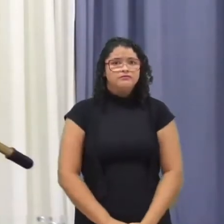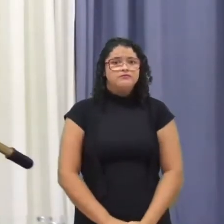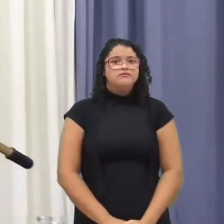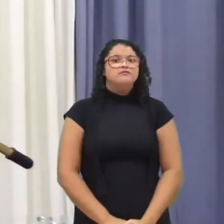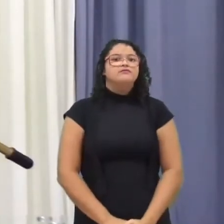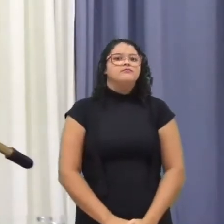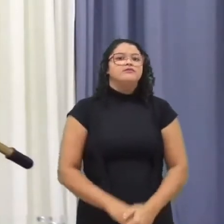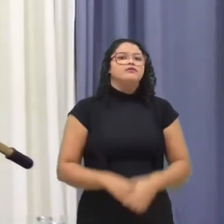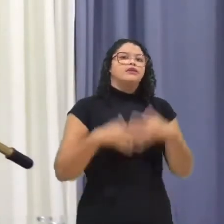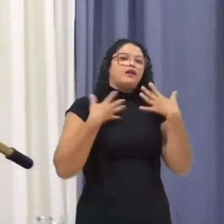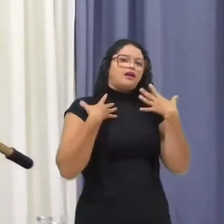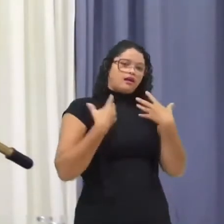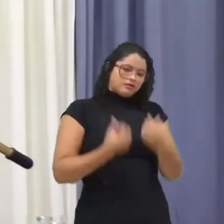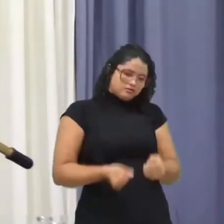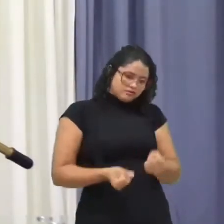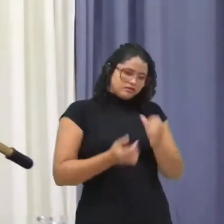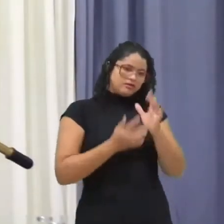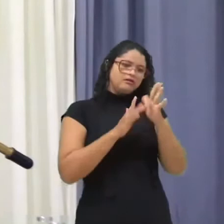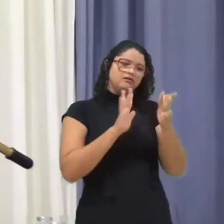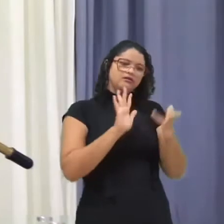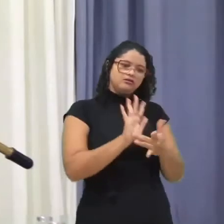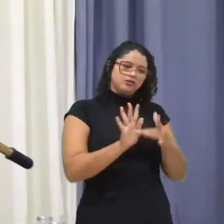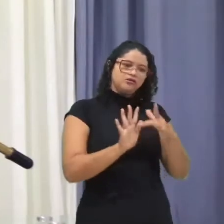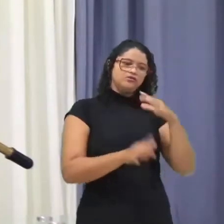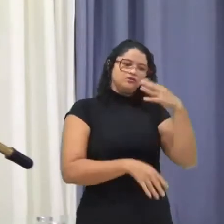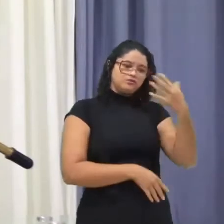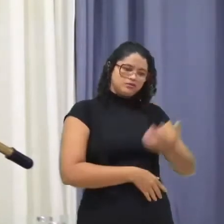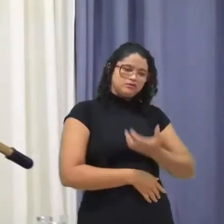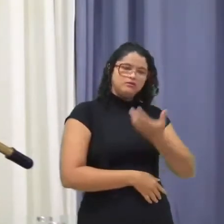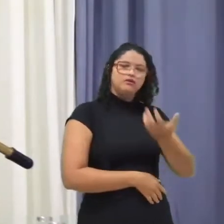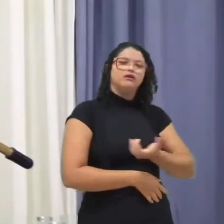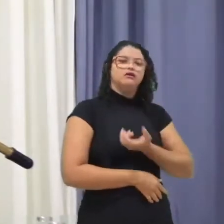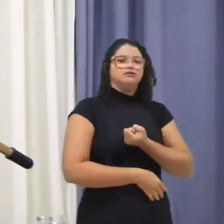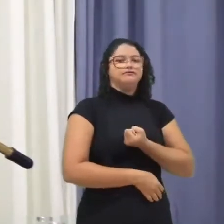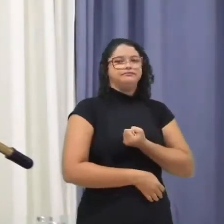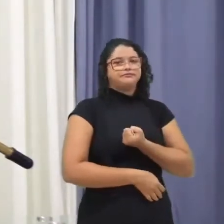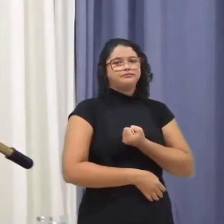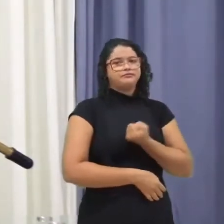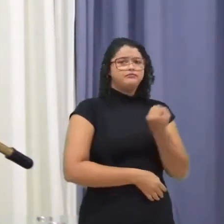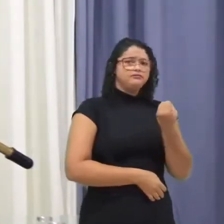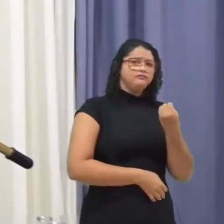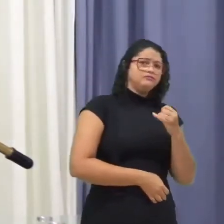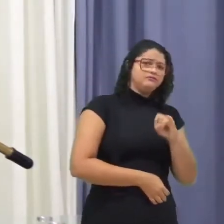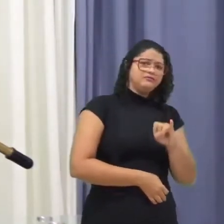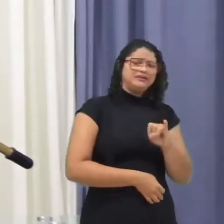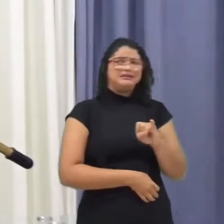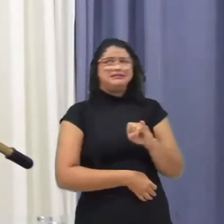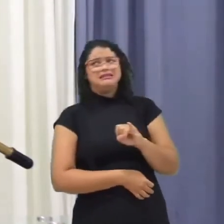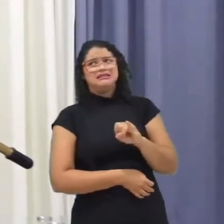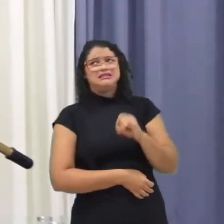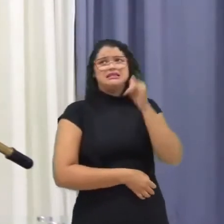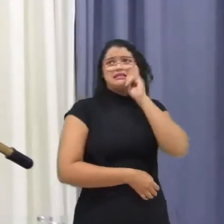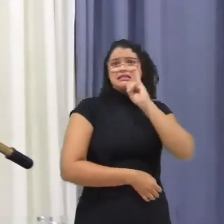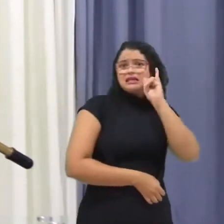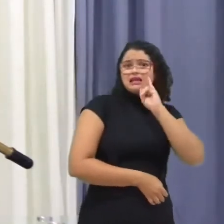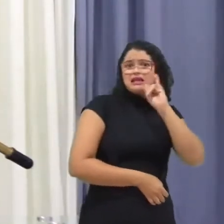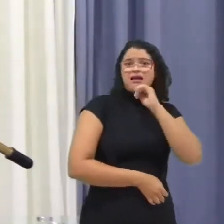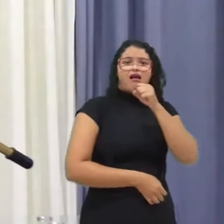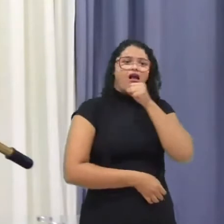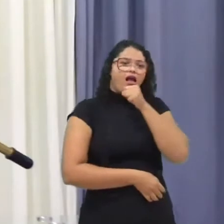gente recebe Jesus como Salvador. Se é uma senhora já com seus 80, 90 anos,